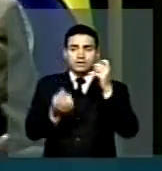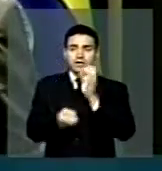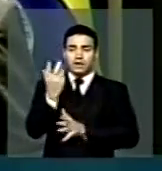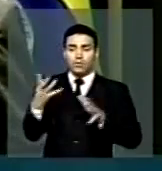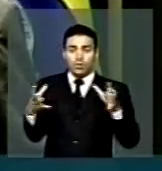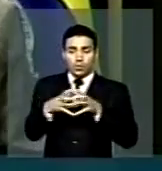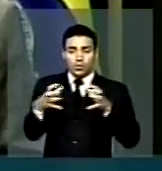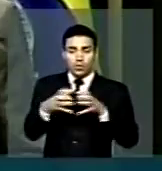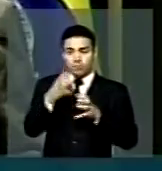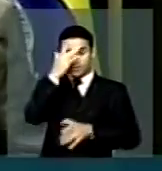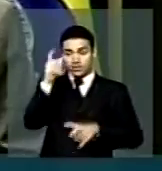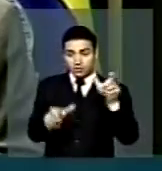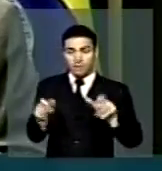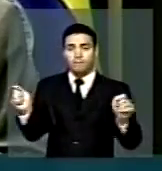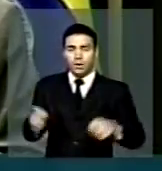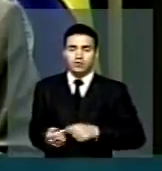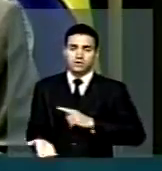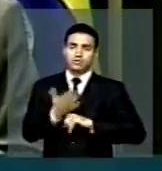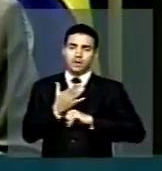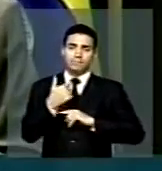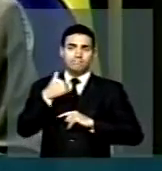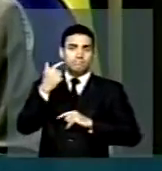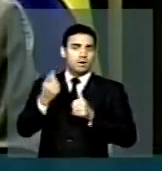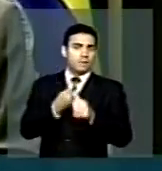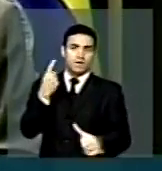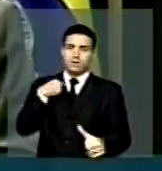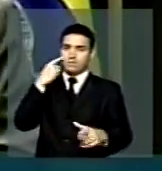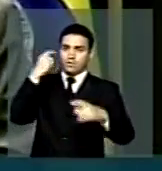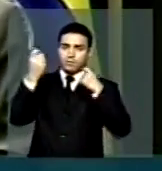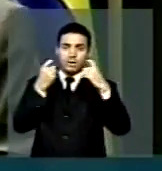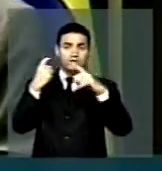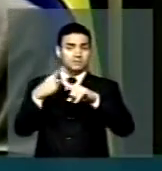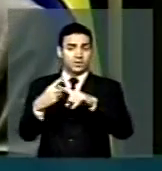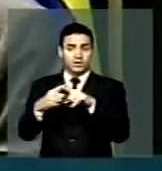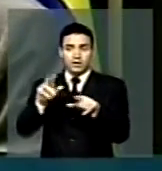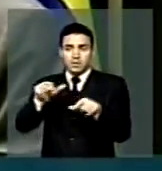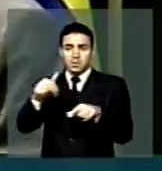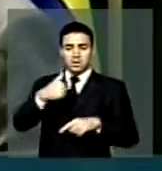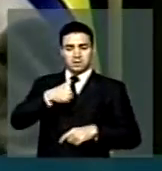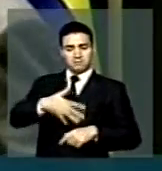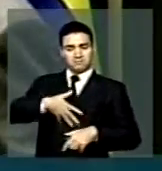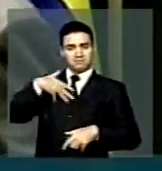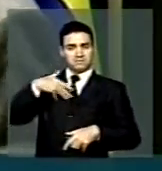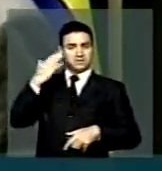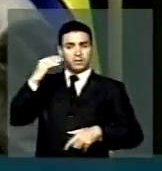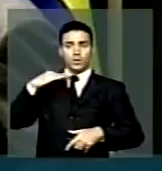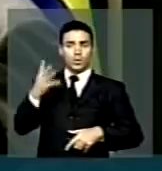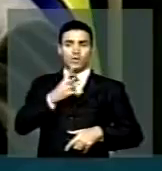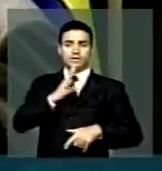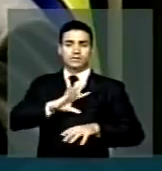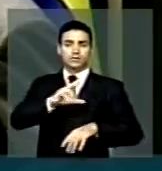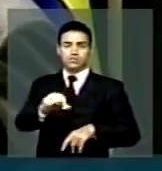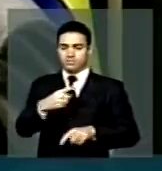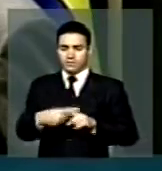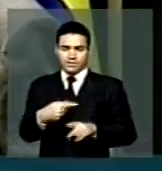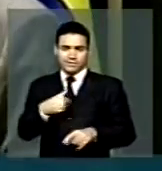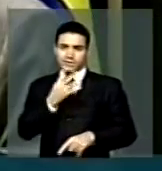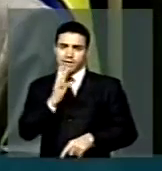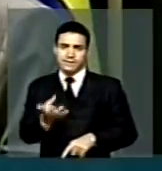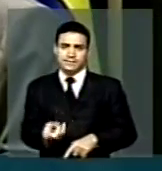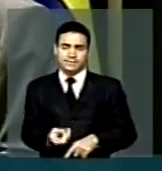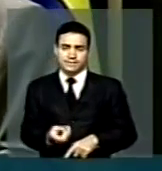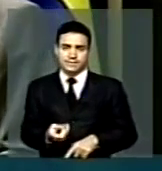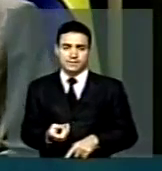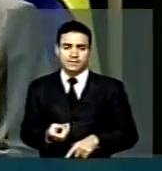um conjunto de pessoas que pudesse me ajudar, porque eu nunca tive a pretensão de saber tudo, porque não sabia. E